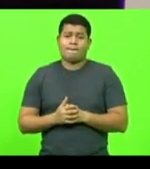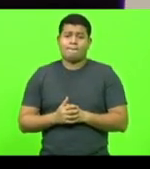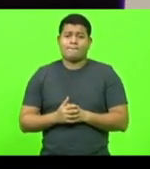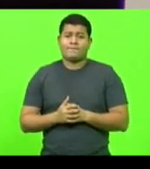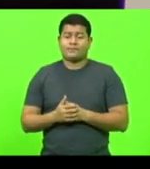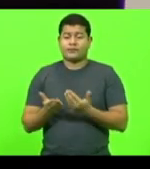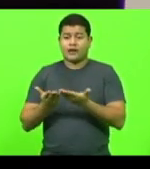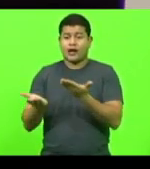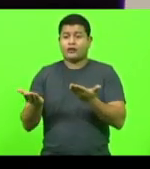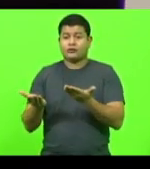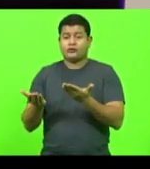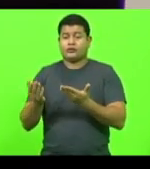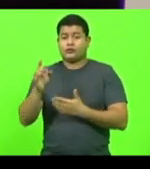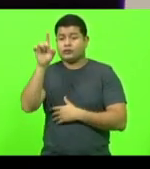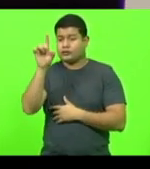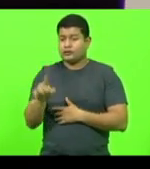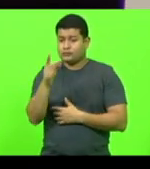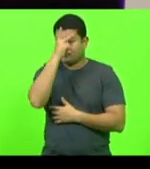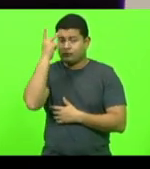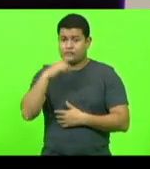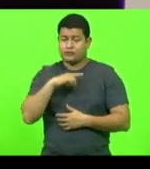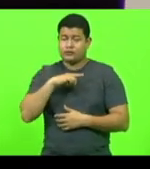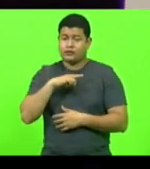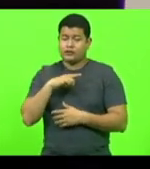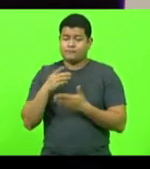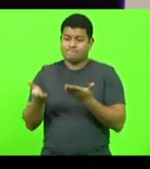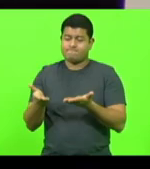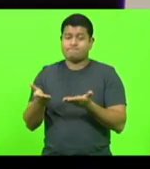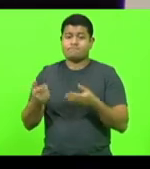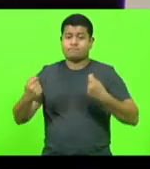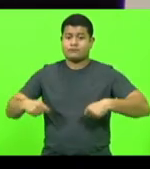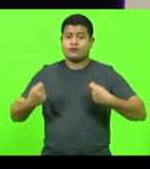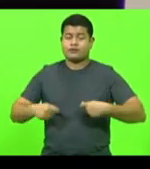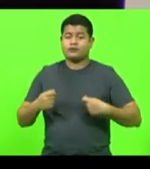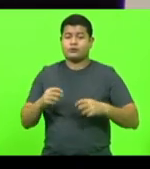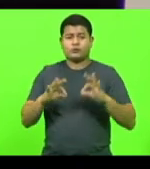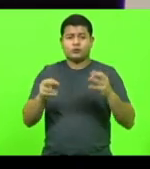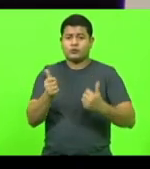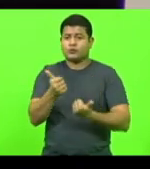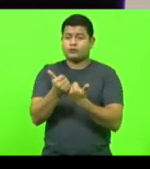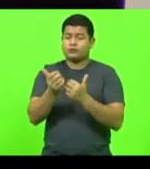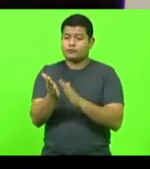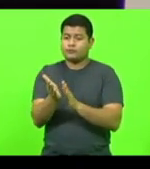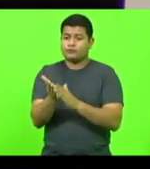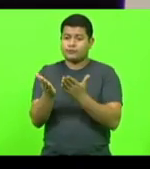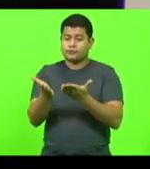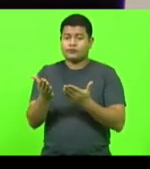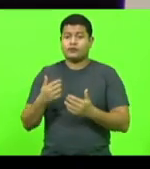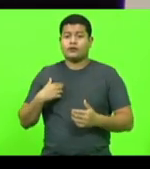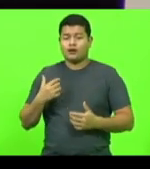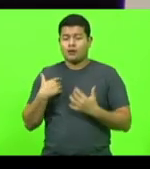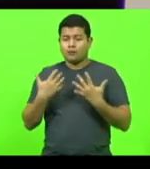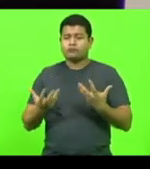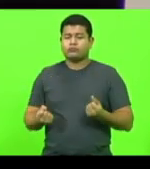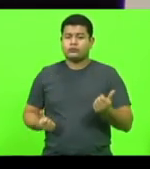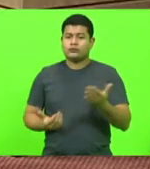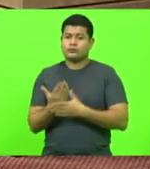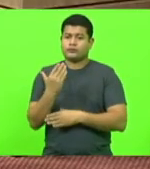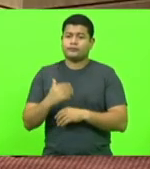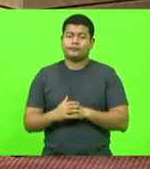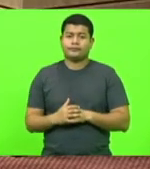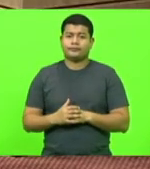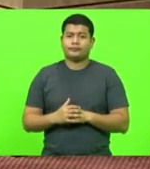dessas pessoas que estão doentes e precisam de todo o nosso apoio. Parabéns, deputado, meu voto é favorável. Palavra, deputado